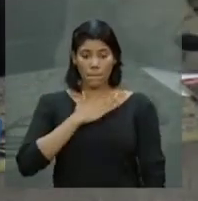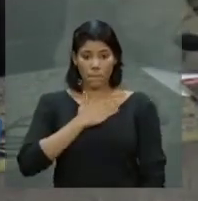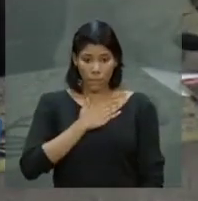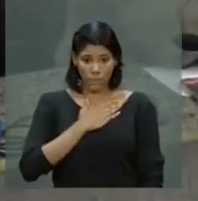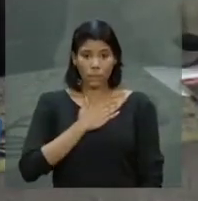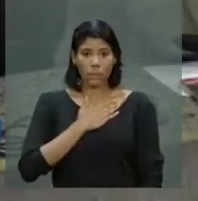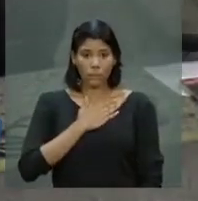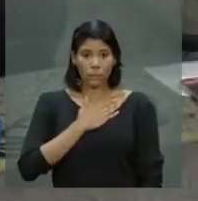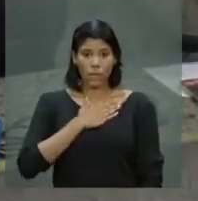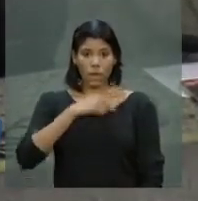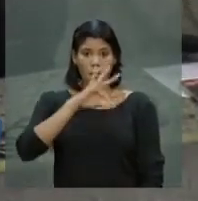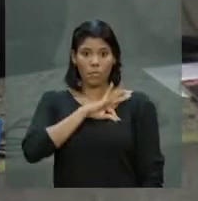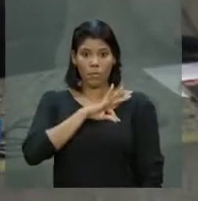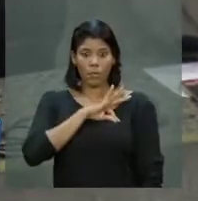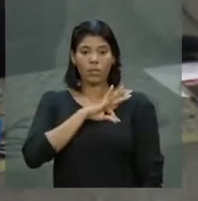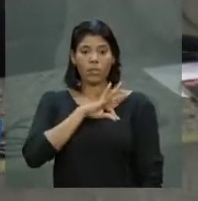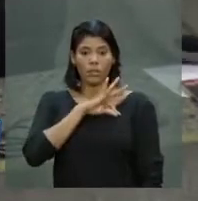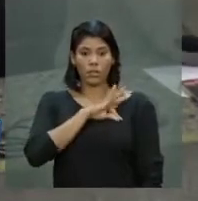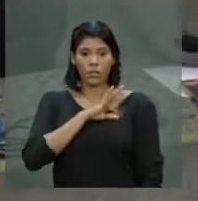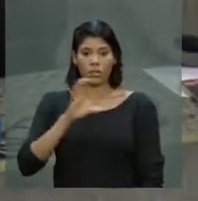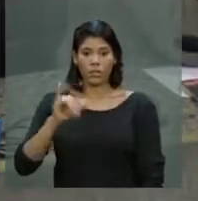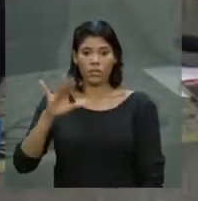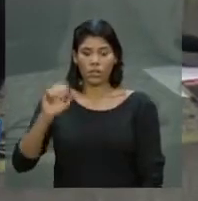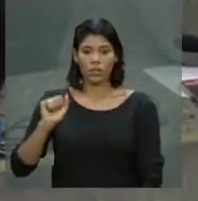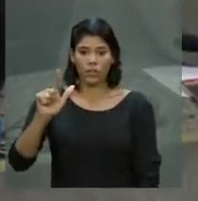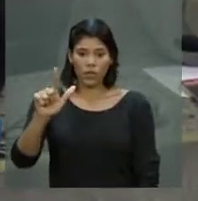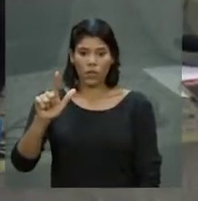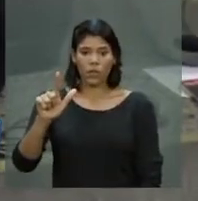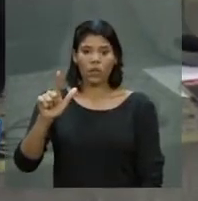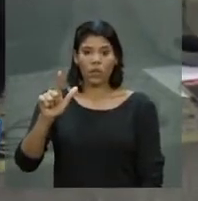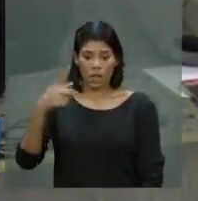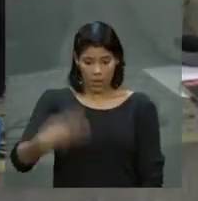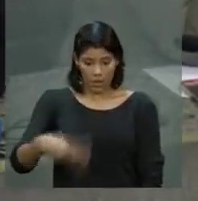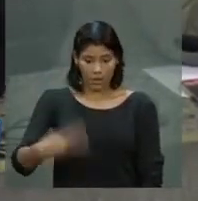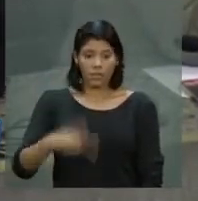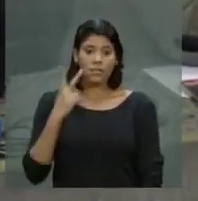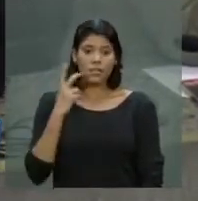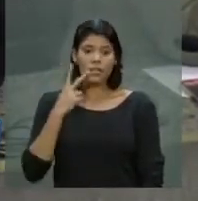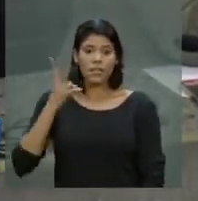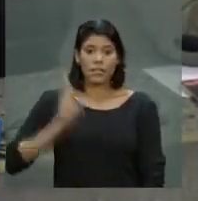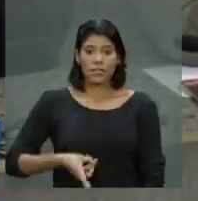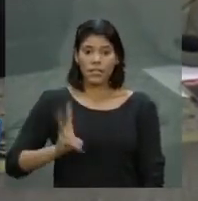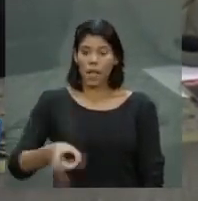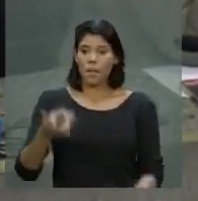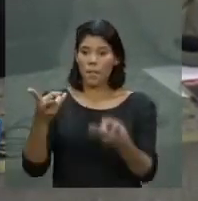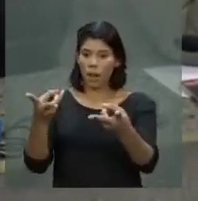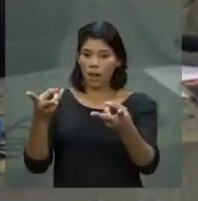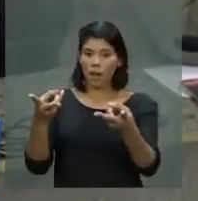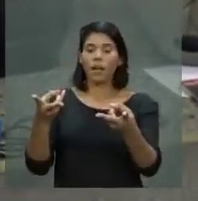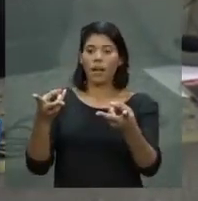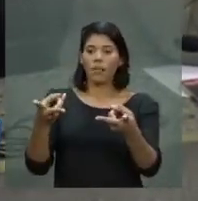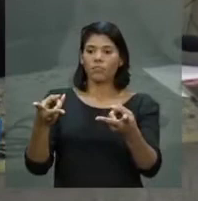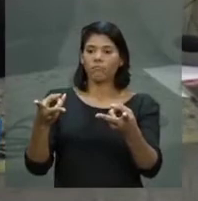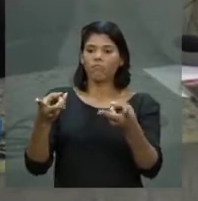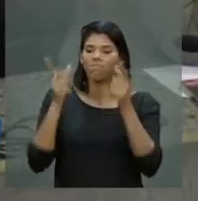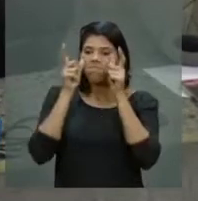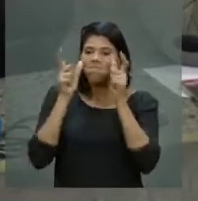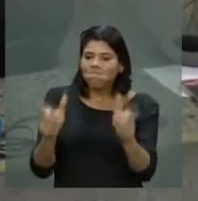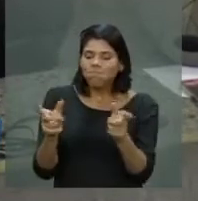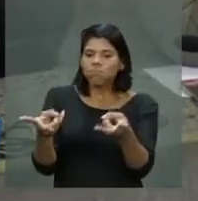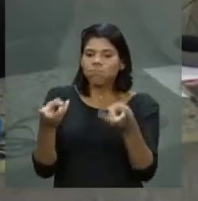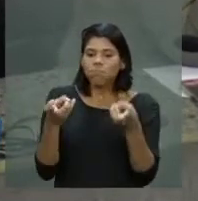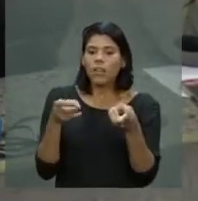instituição, Polícia Civil do Estado do Ceará, está sempre atenta para evitar retrocessos.